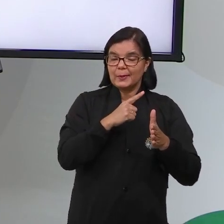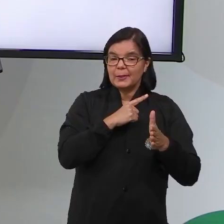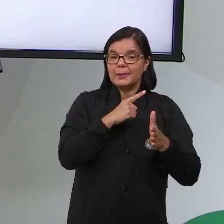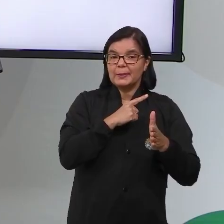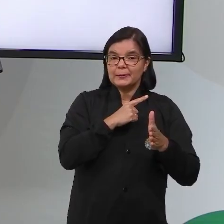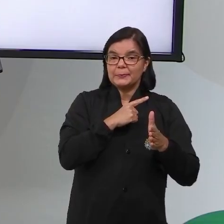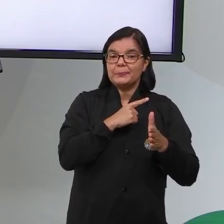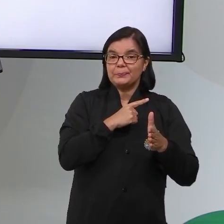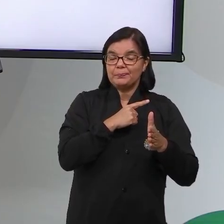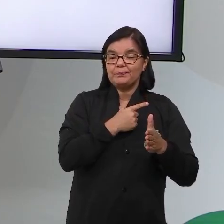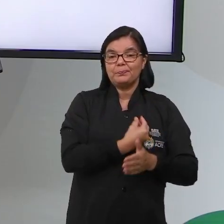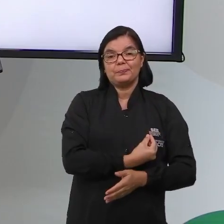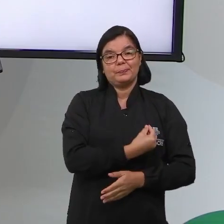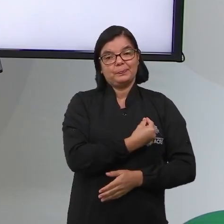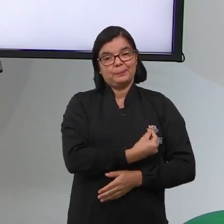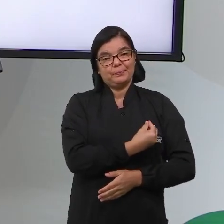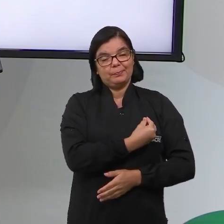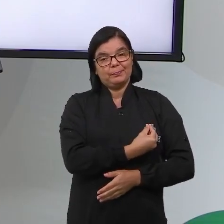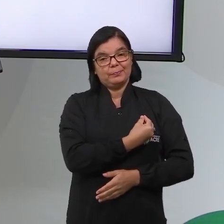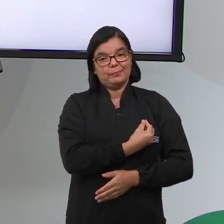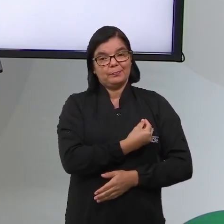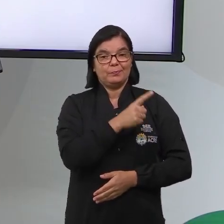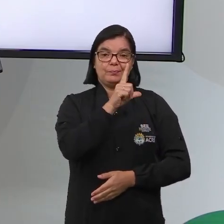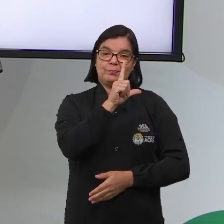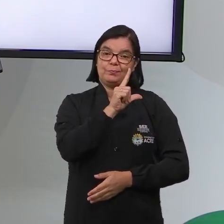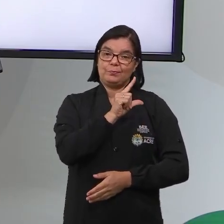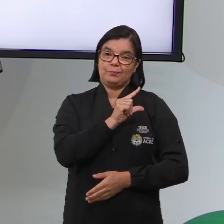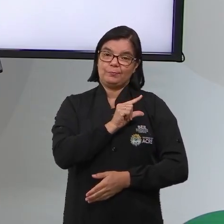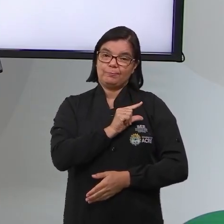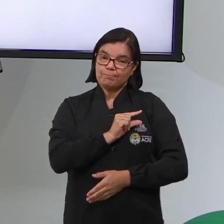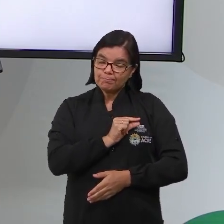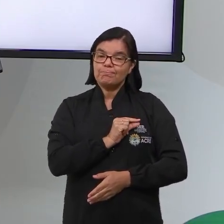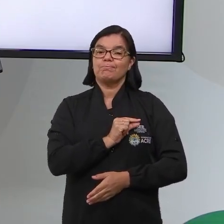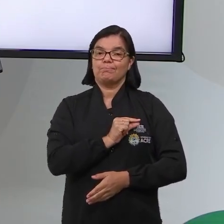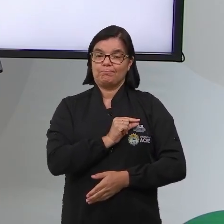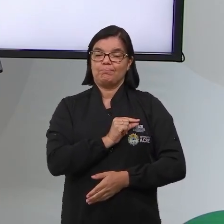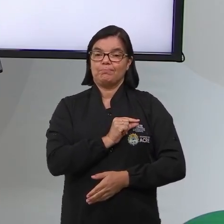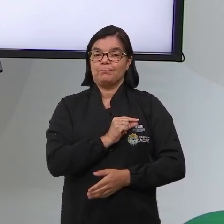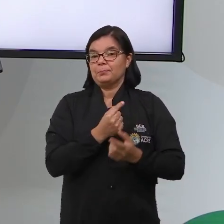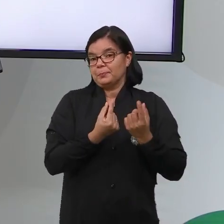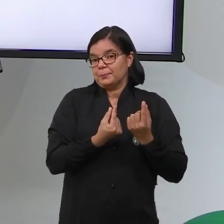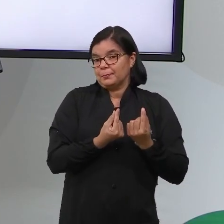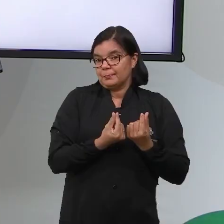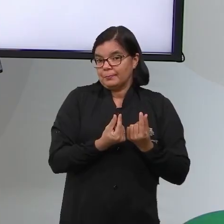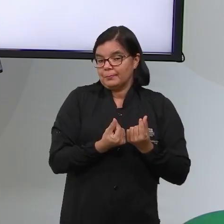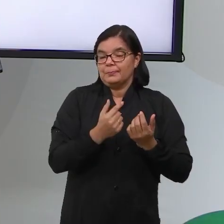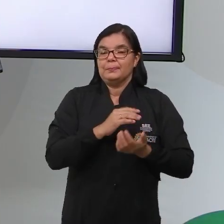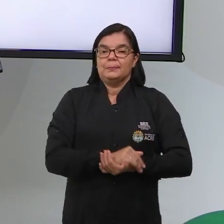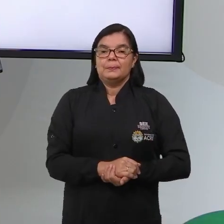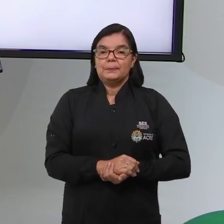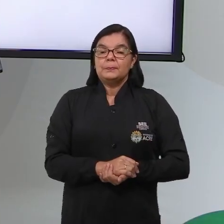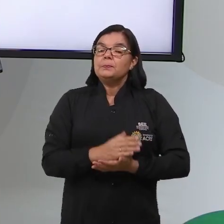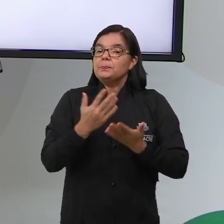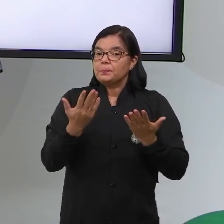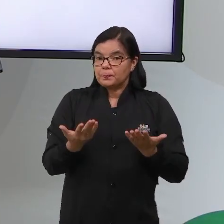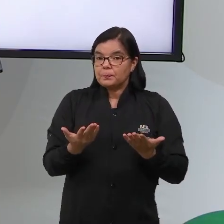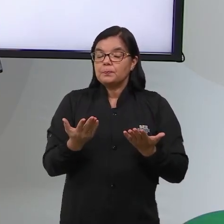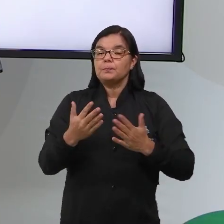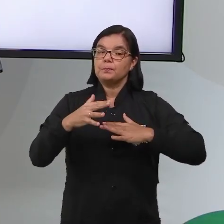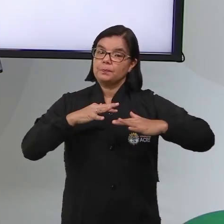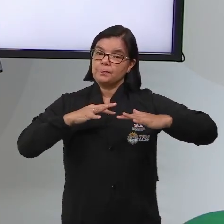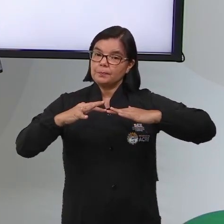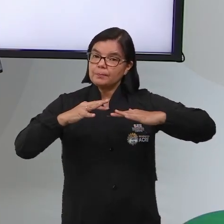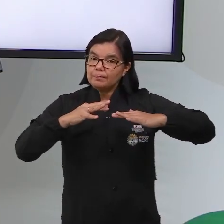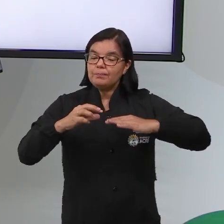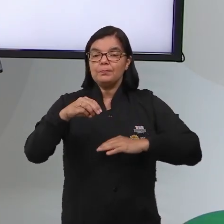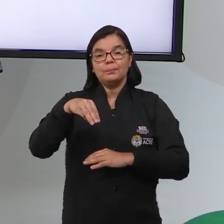que conviver com o declínio justamente dessa condição financeira. Então, isso é